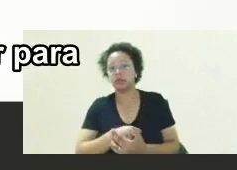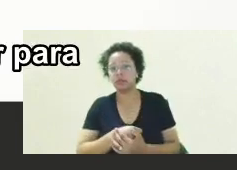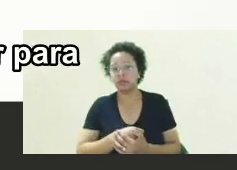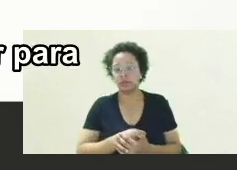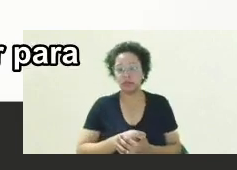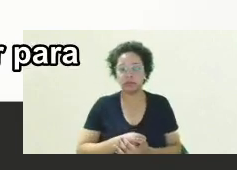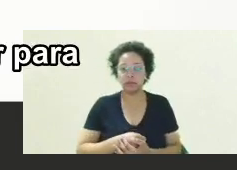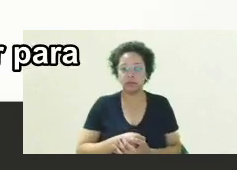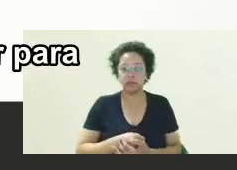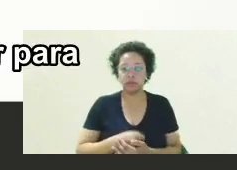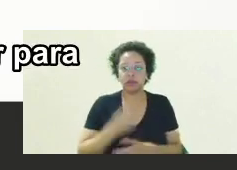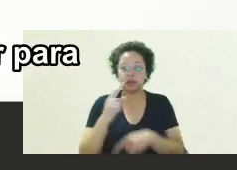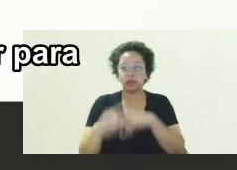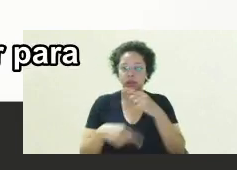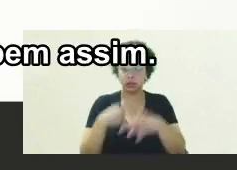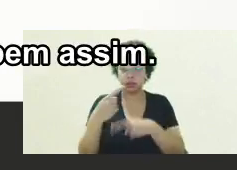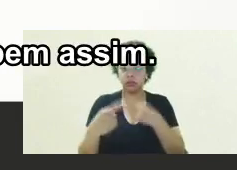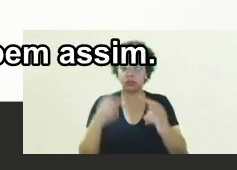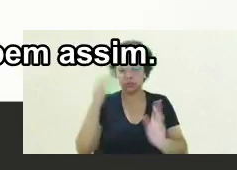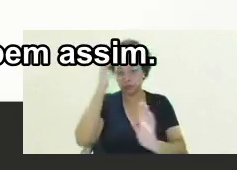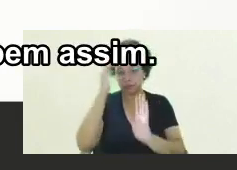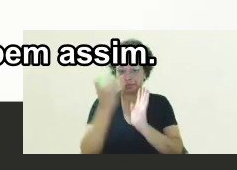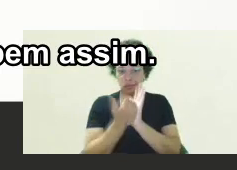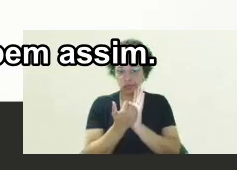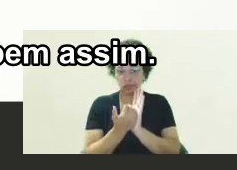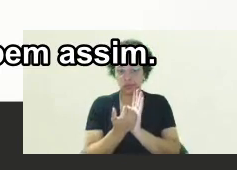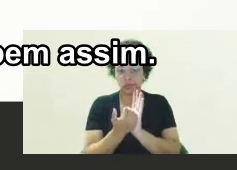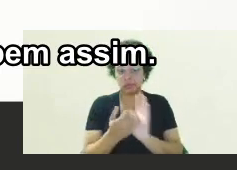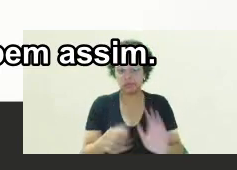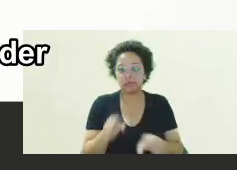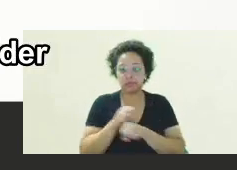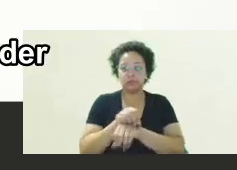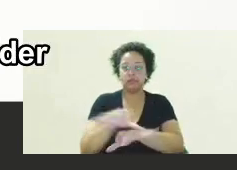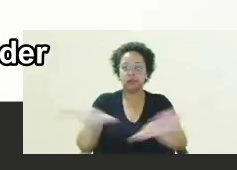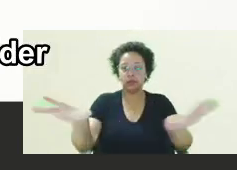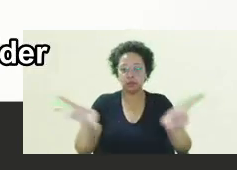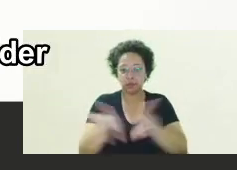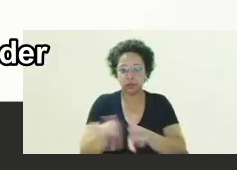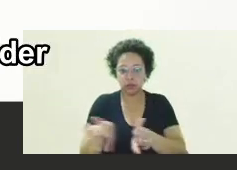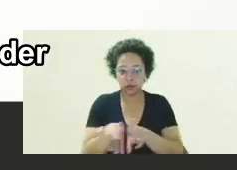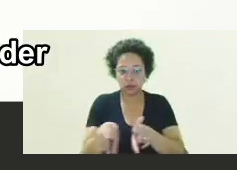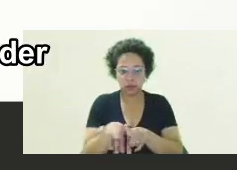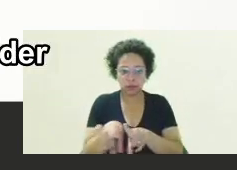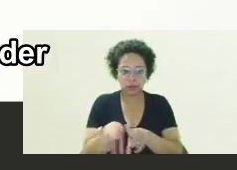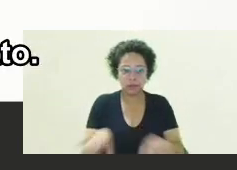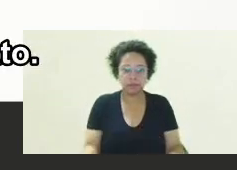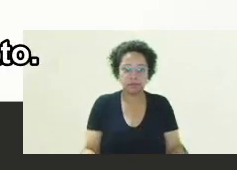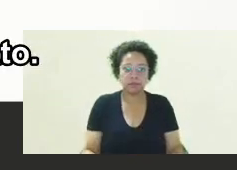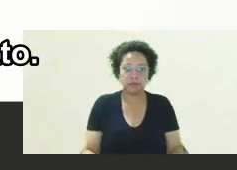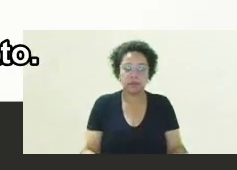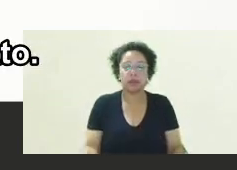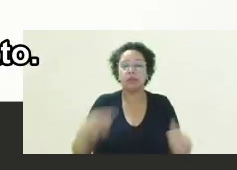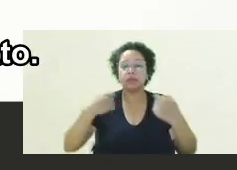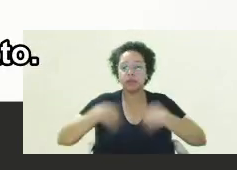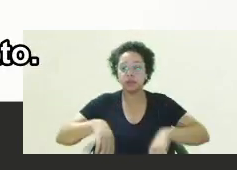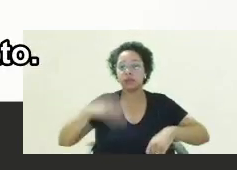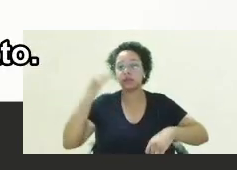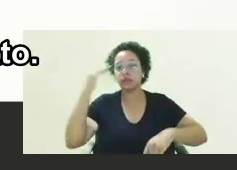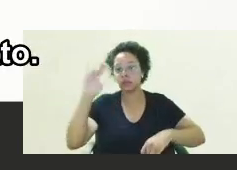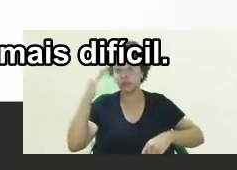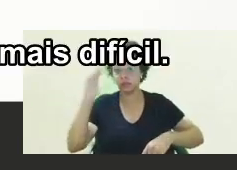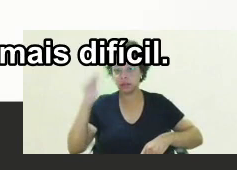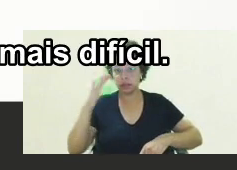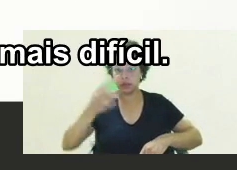vamos aplicar isso e disseminar para a comunidade. Só que não é bem assim. A gente tem que entender qual que é o